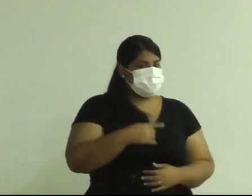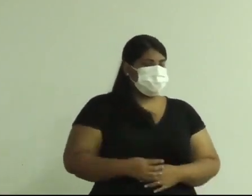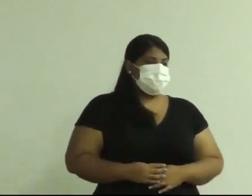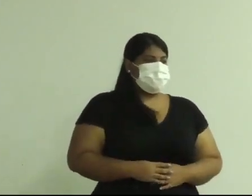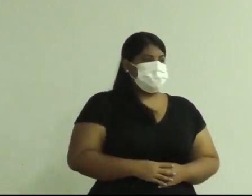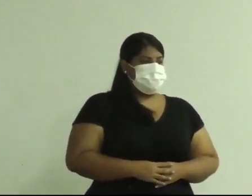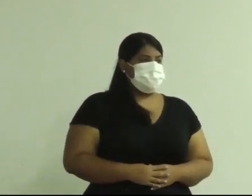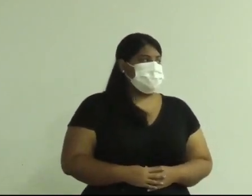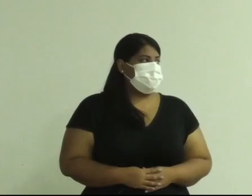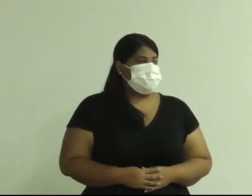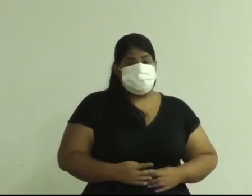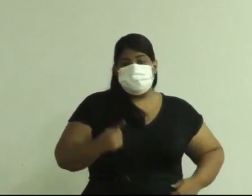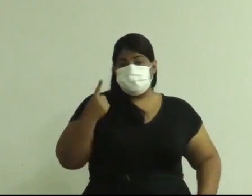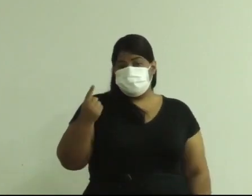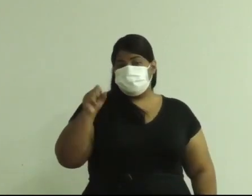De